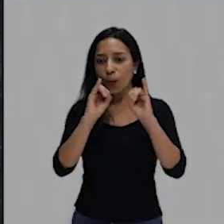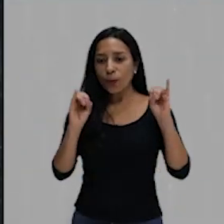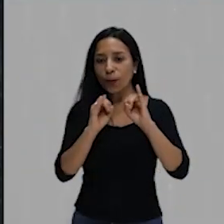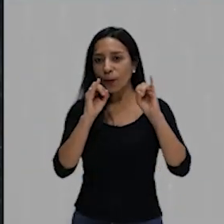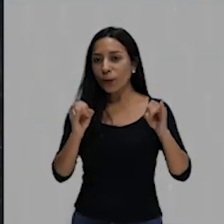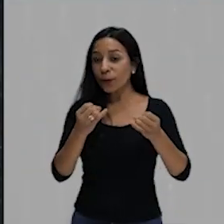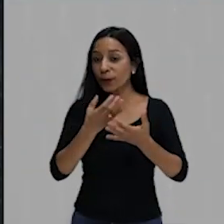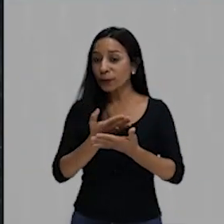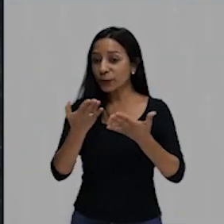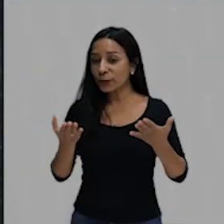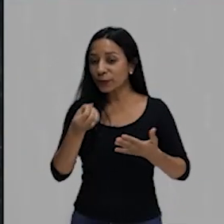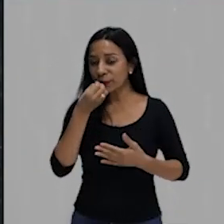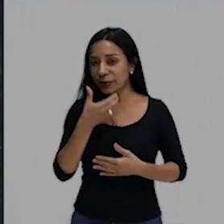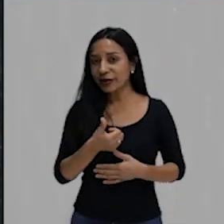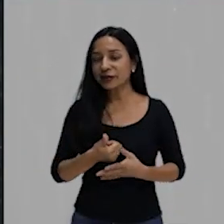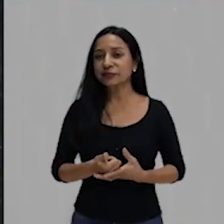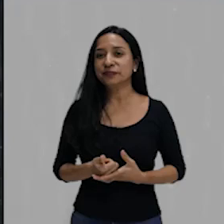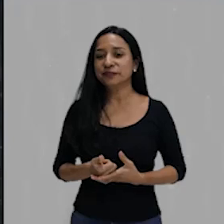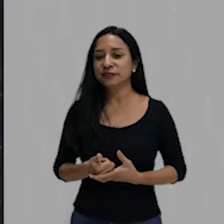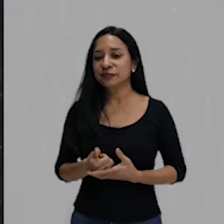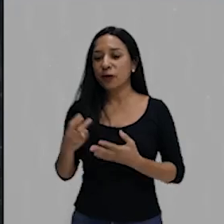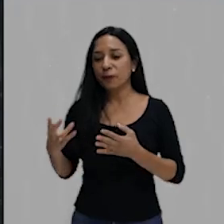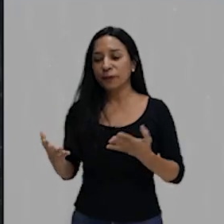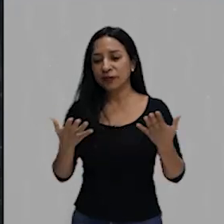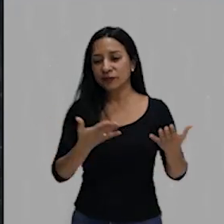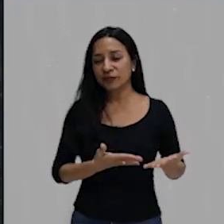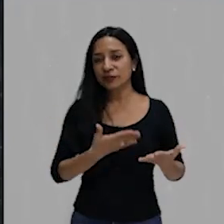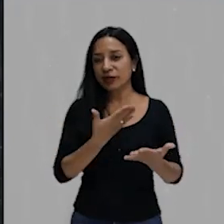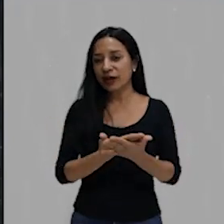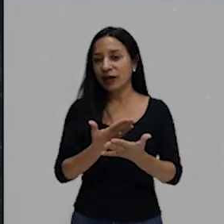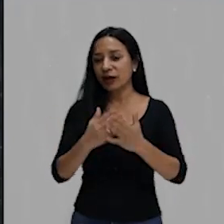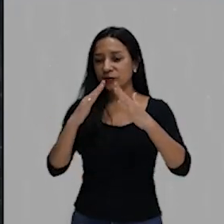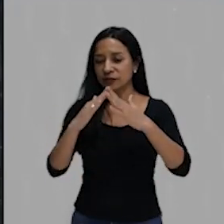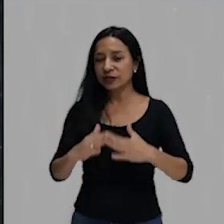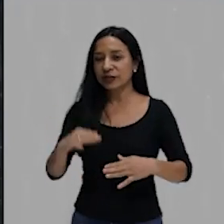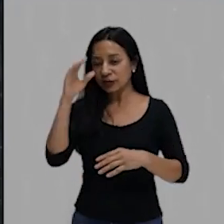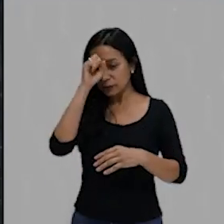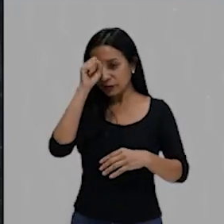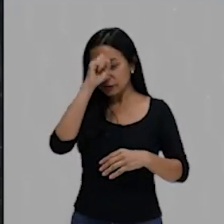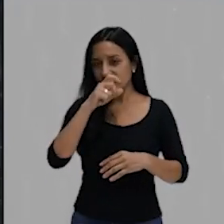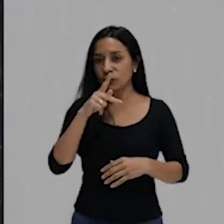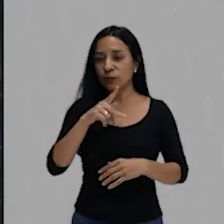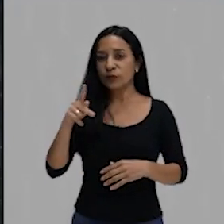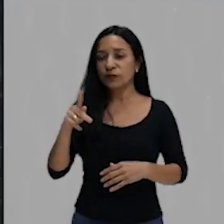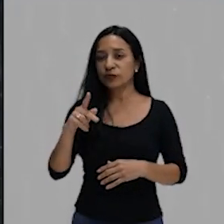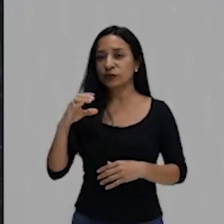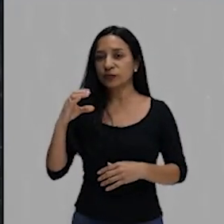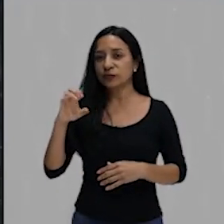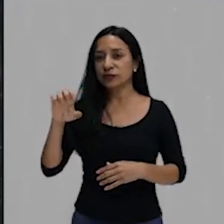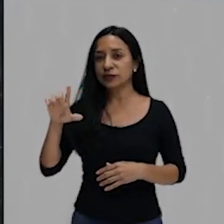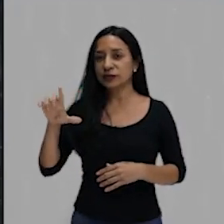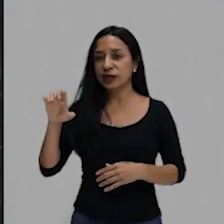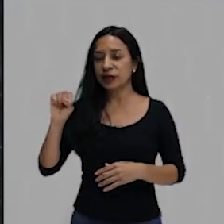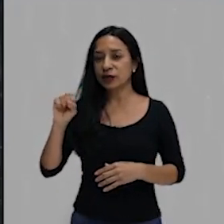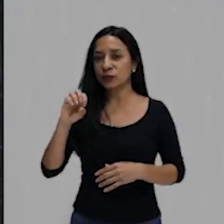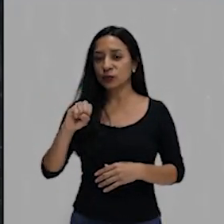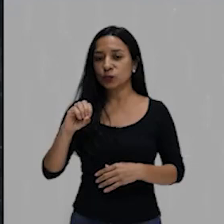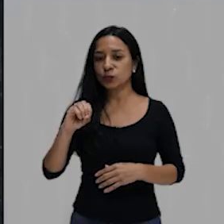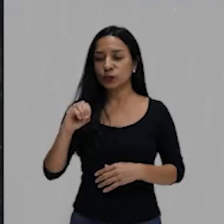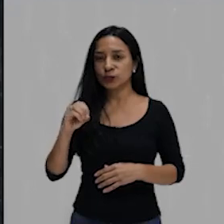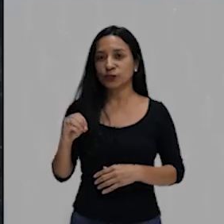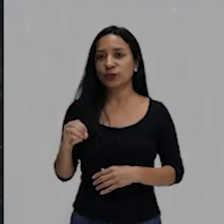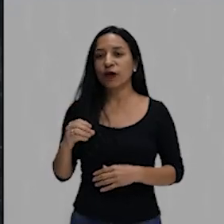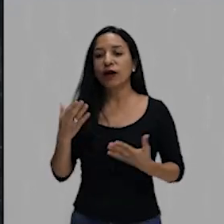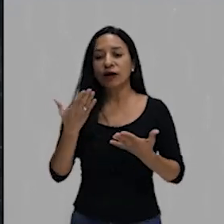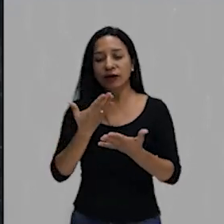Olá pessoal, tudo bem com vocês? Sejam bem-vindos a mais uma aula do Fica em Casa Aprendendo. Eu sou o professor Celso Ramos. Na nossa aula de biologia